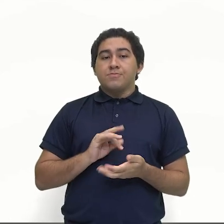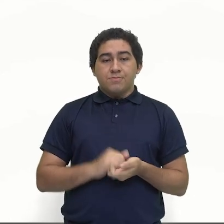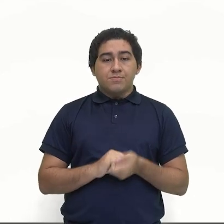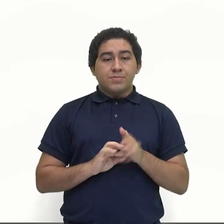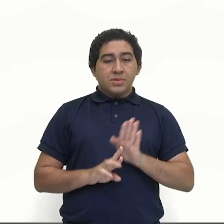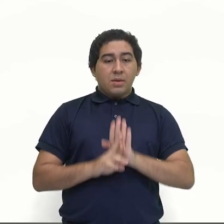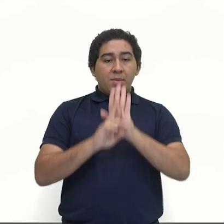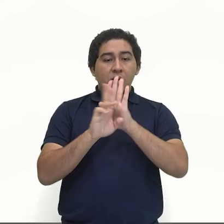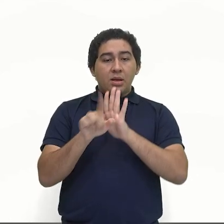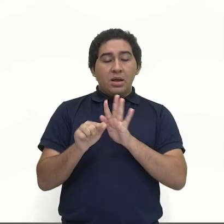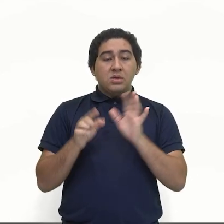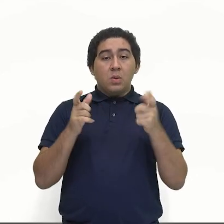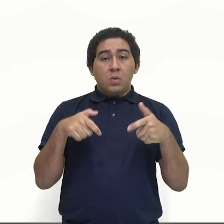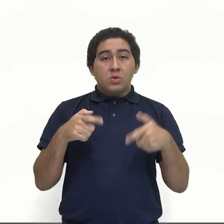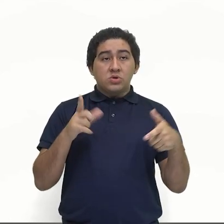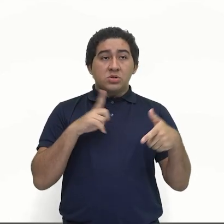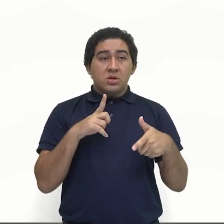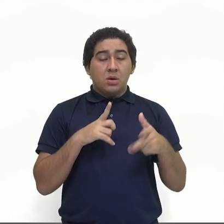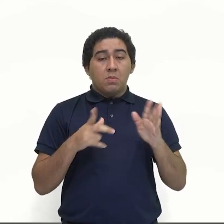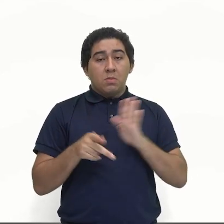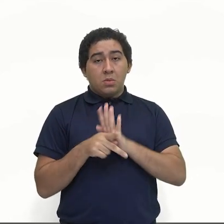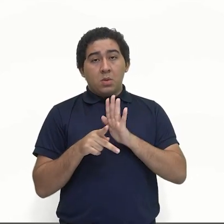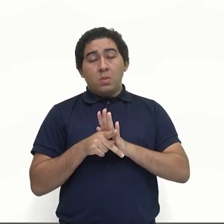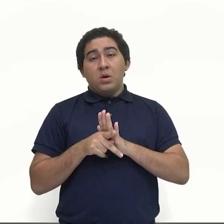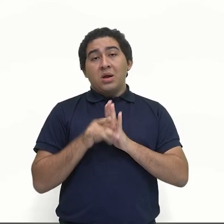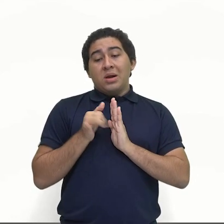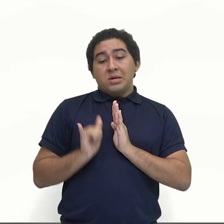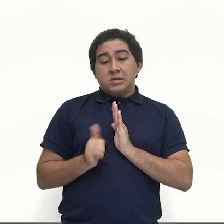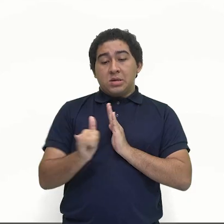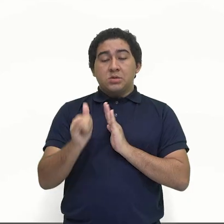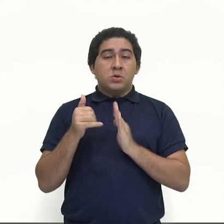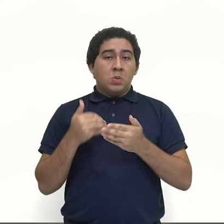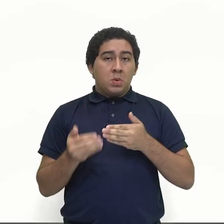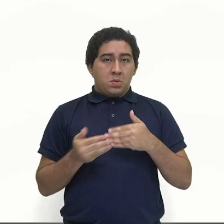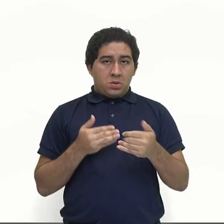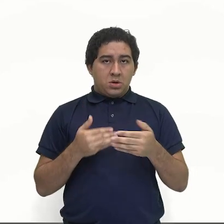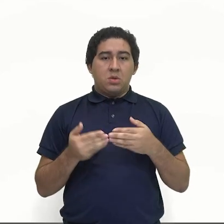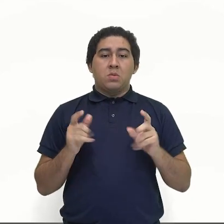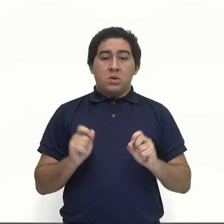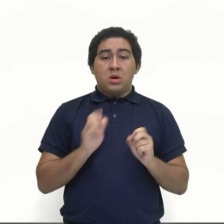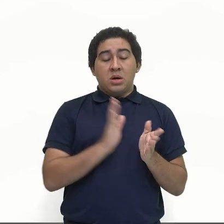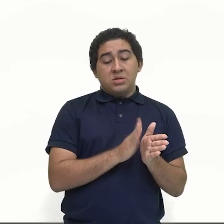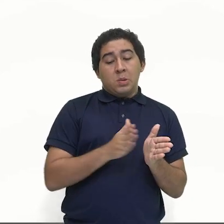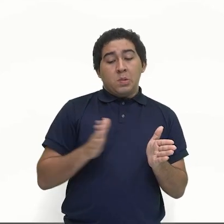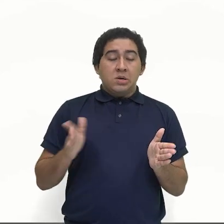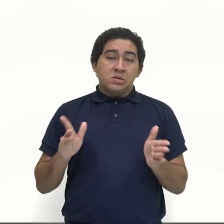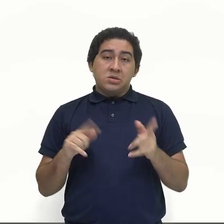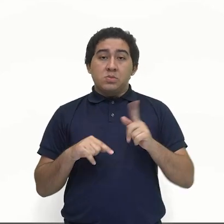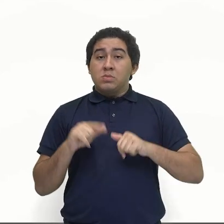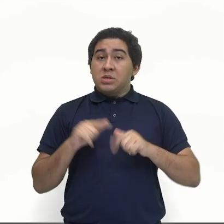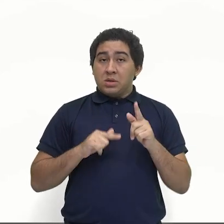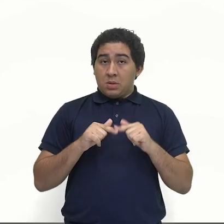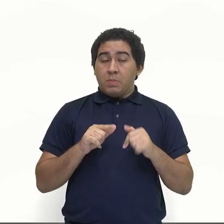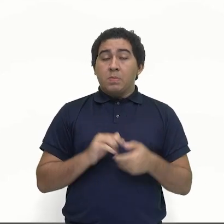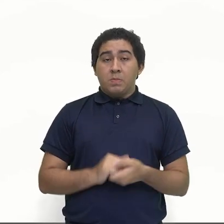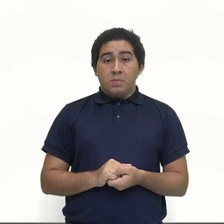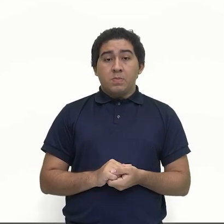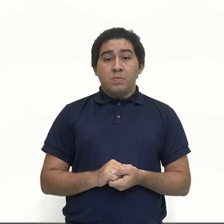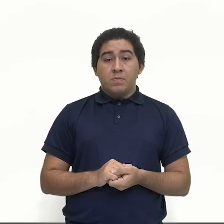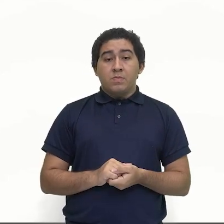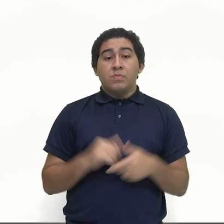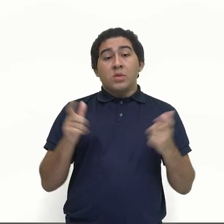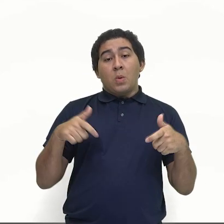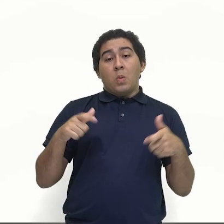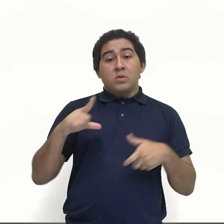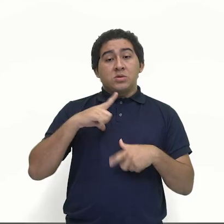fonte de tensão elétrica, qualquer, ou seja, a sequência de componentes por onde passar